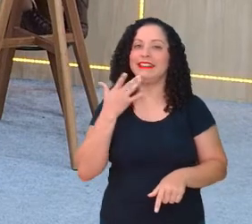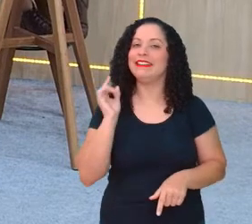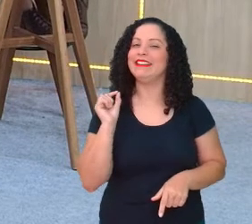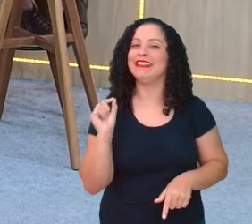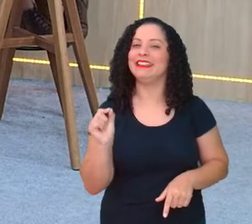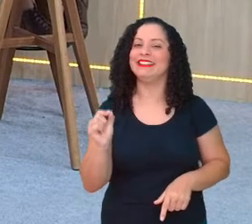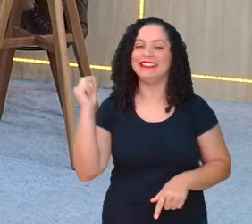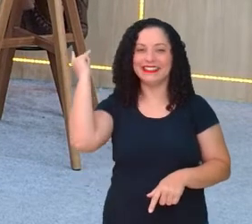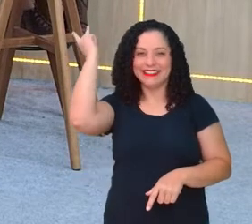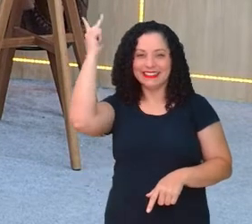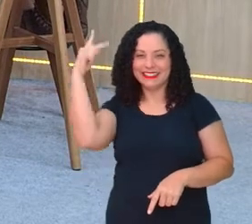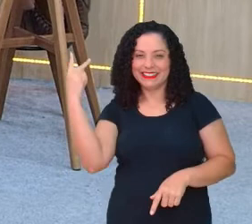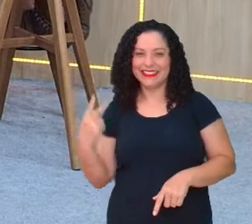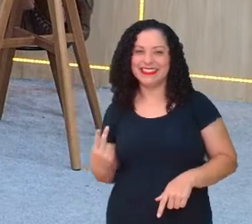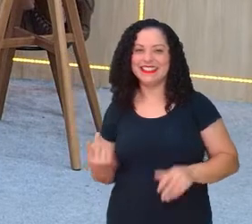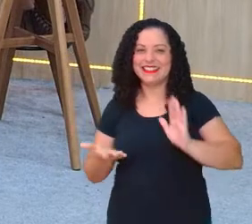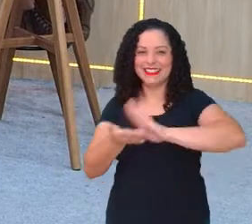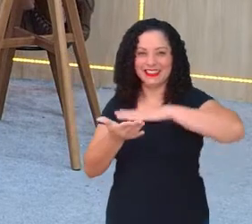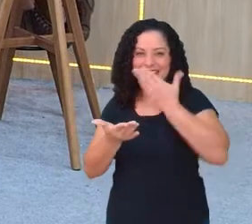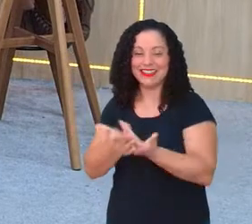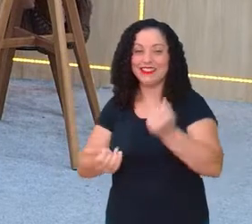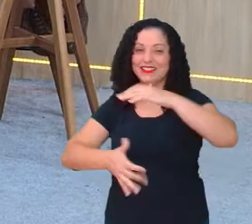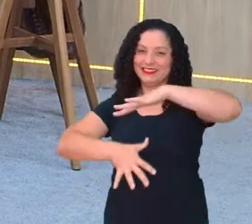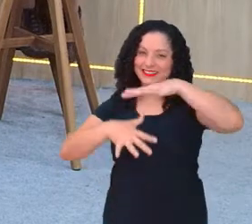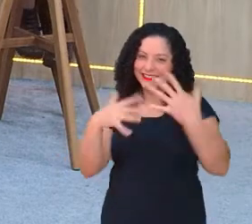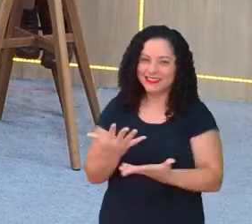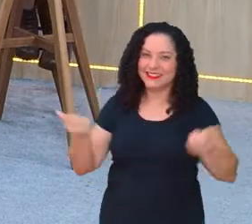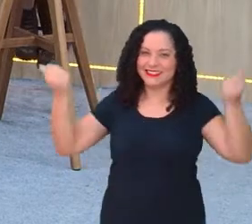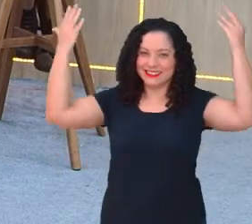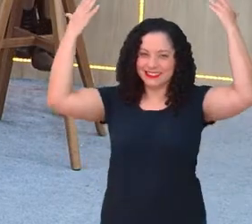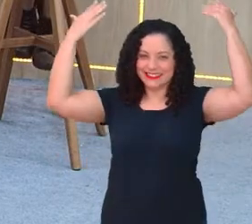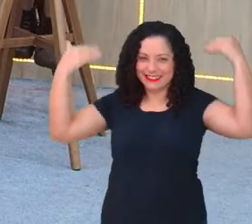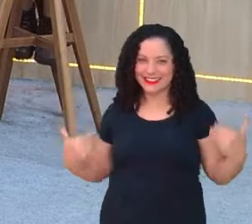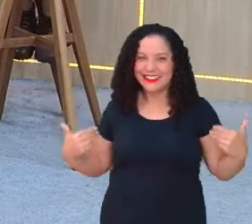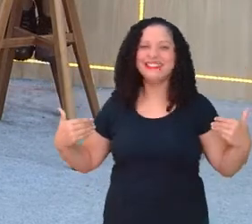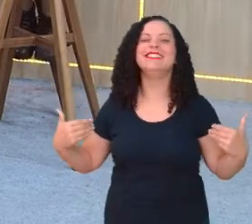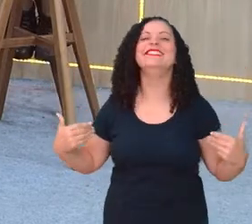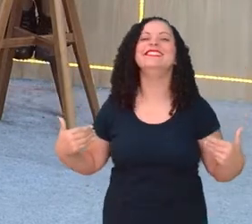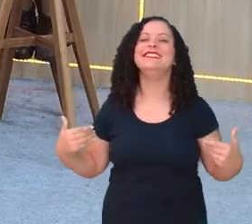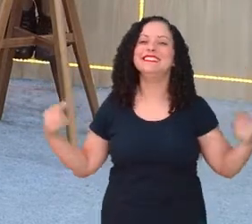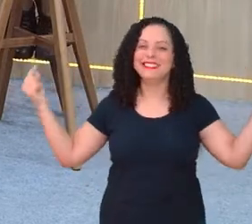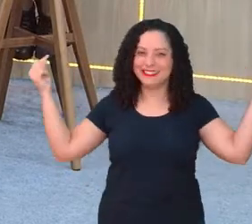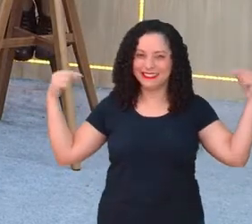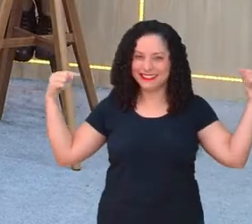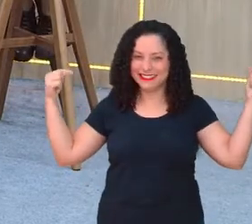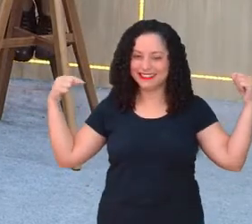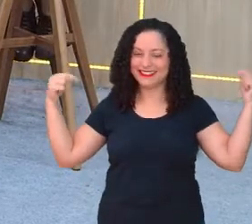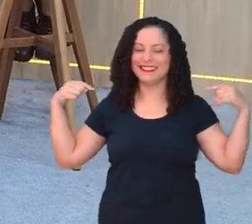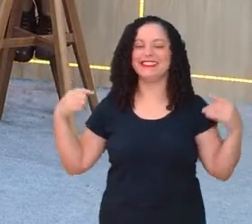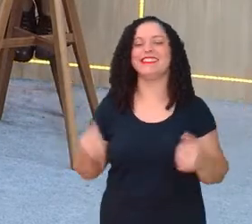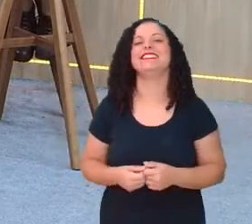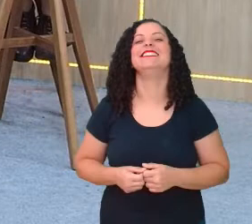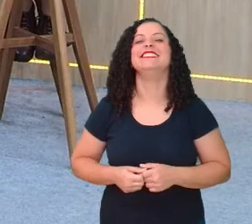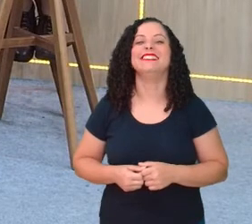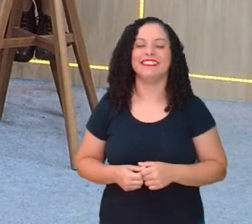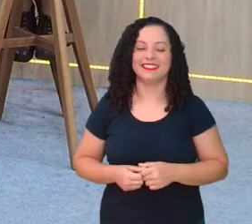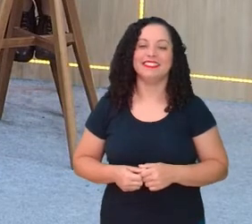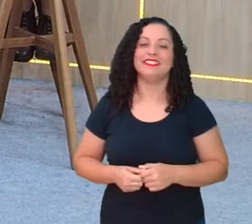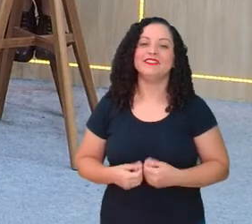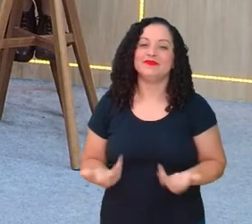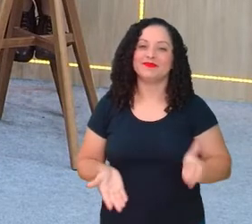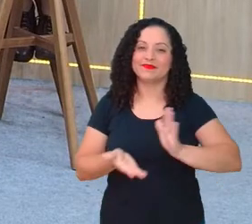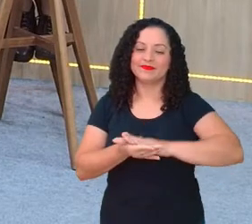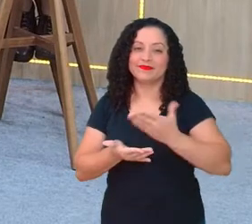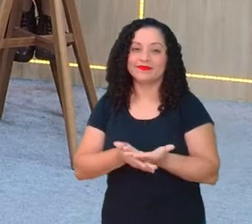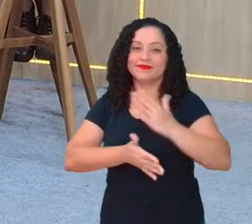da tela ali a Quezinha, ali ó, no cantinho, Quezinha,